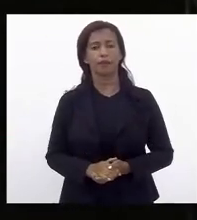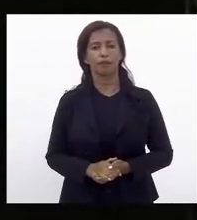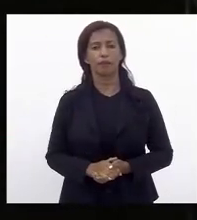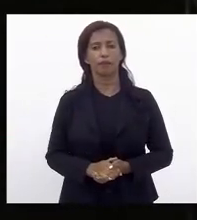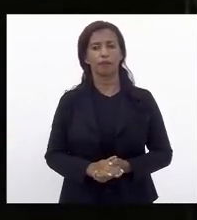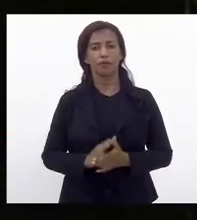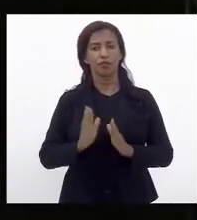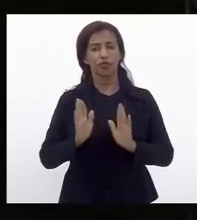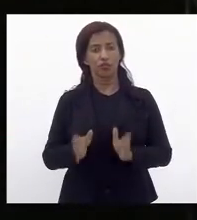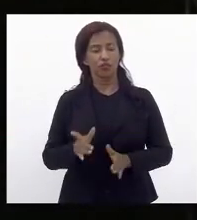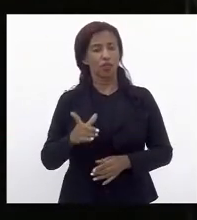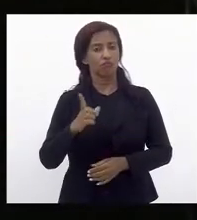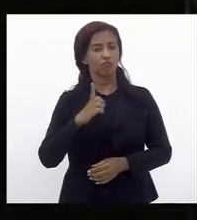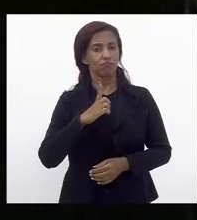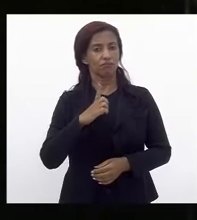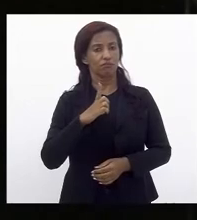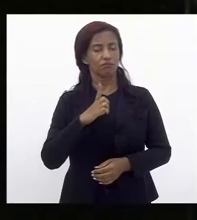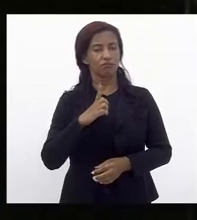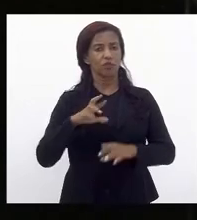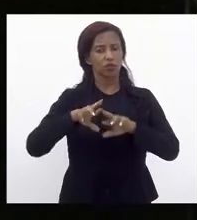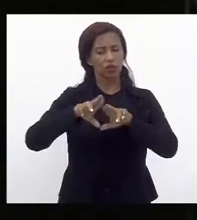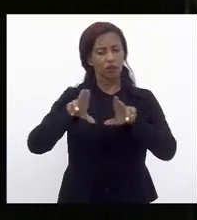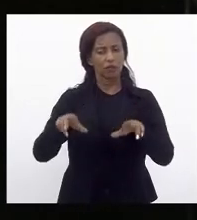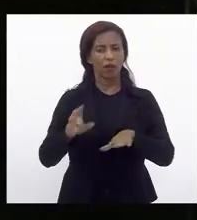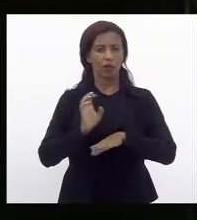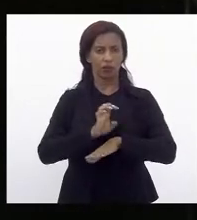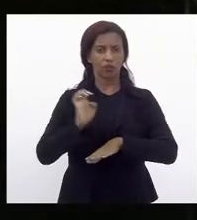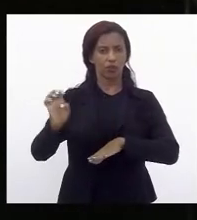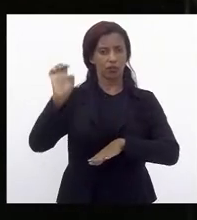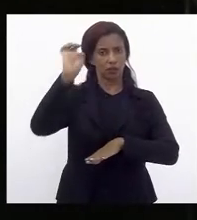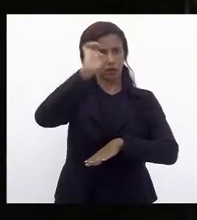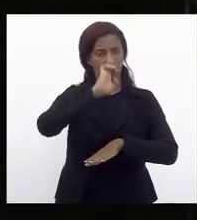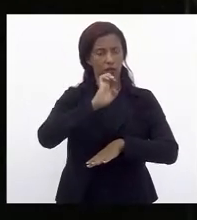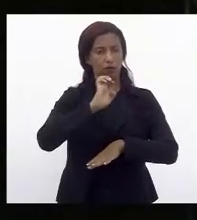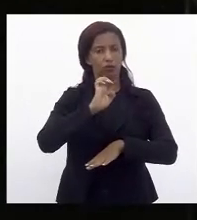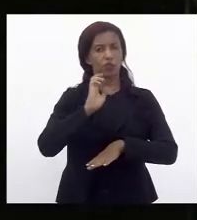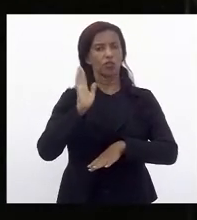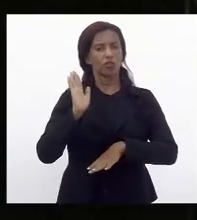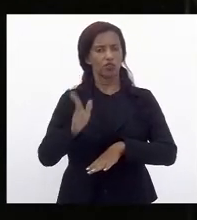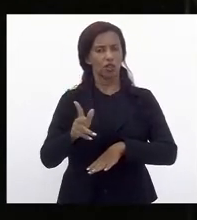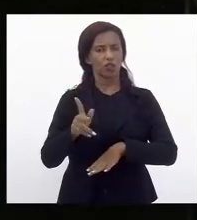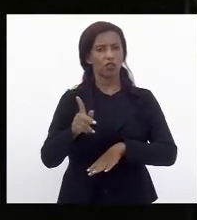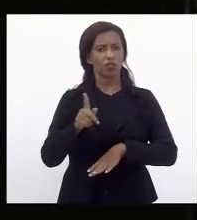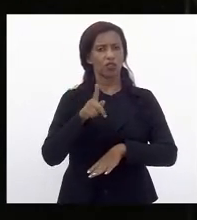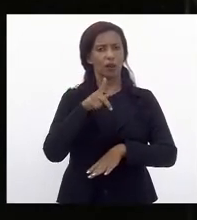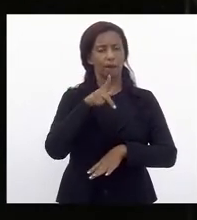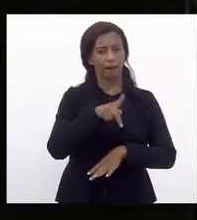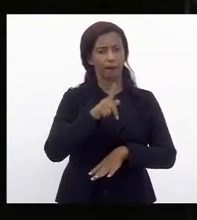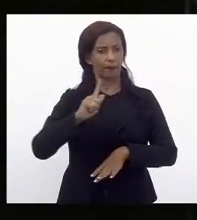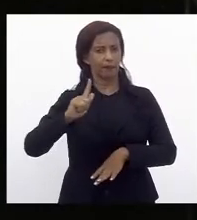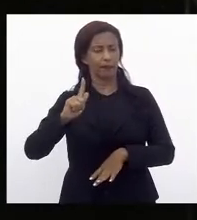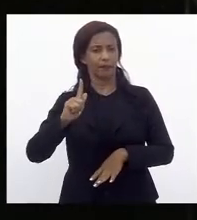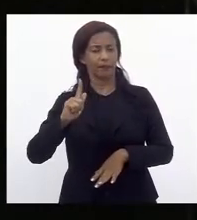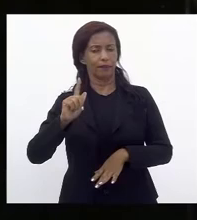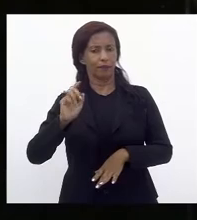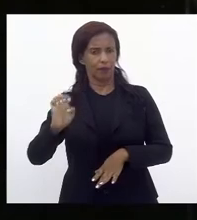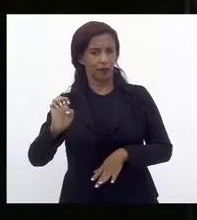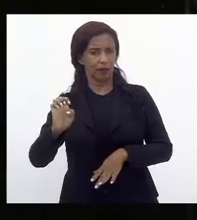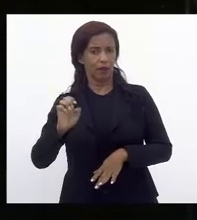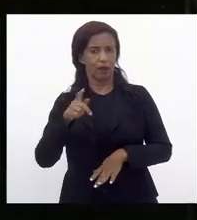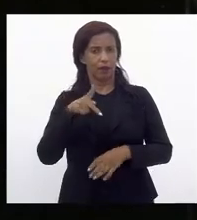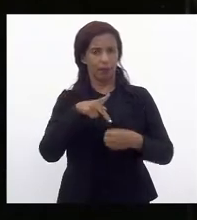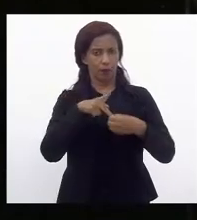já tinha em vários estados a Procuradoria das Mulheres. E em